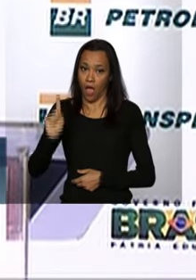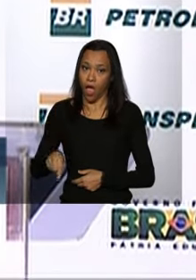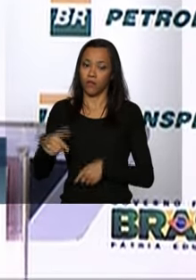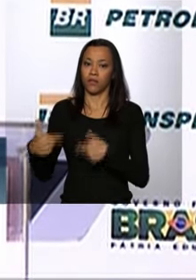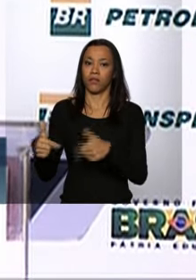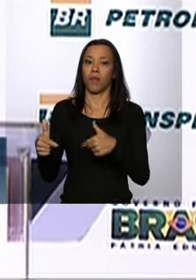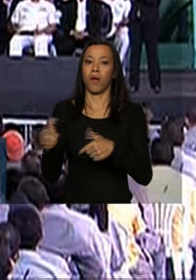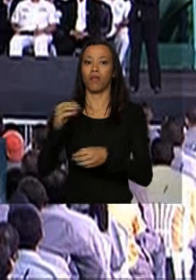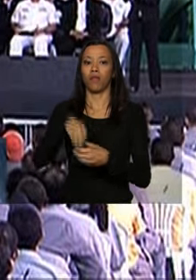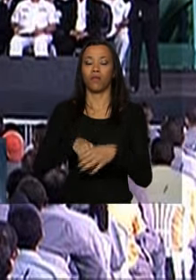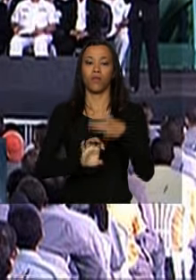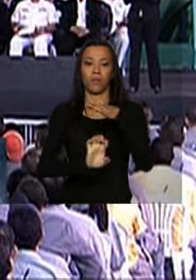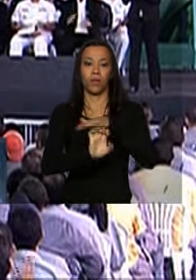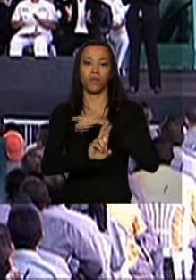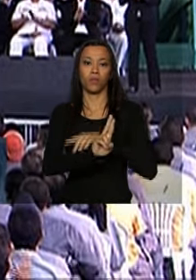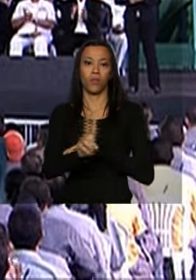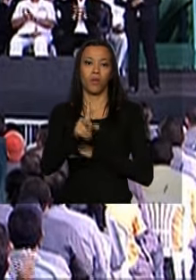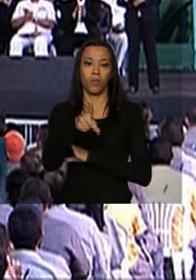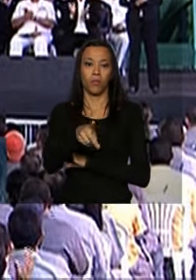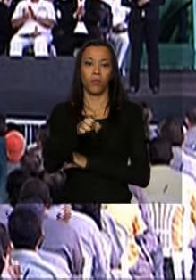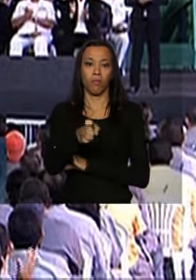reconhecer.